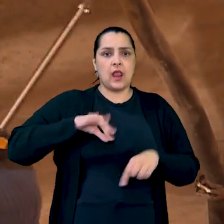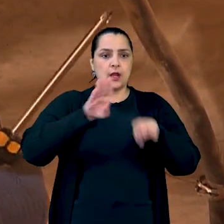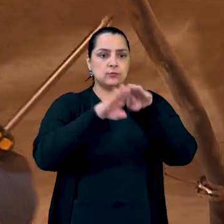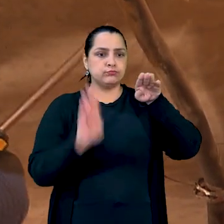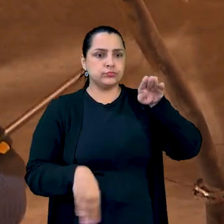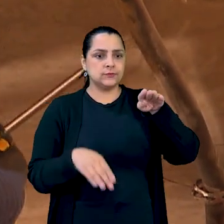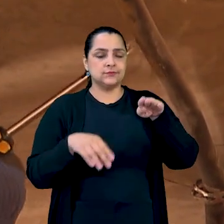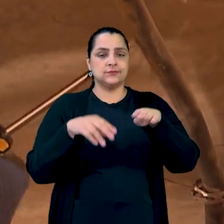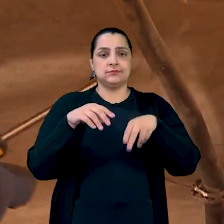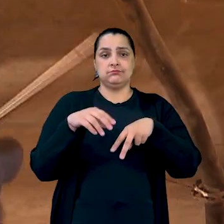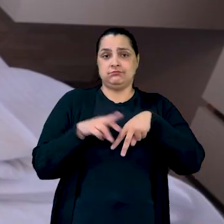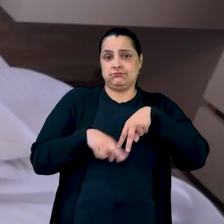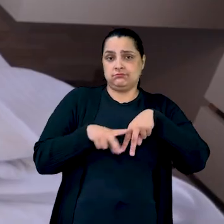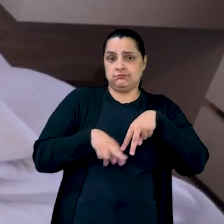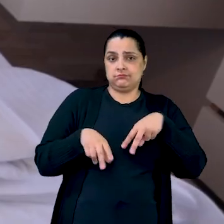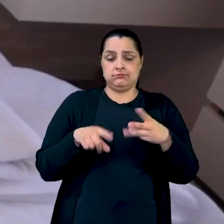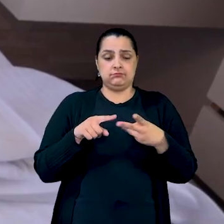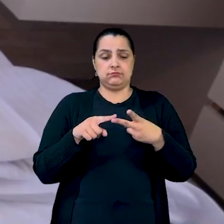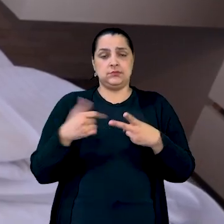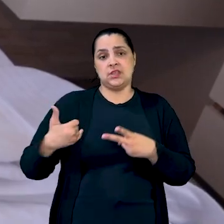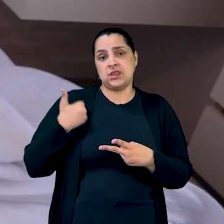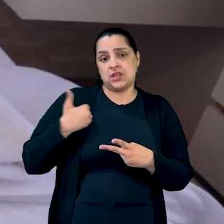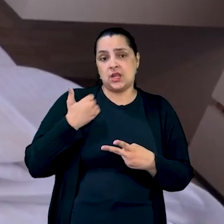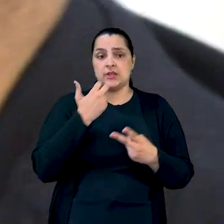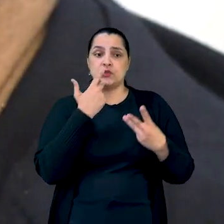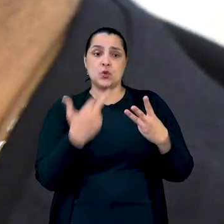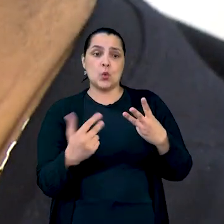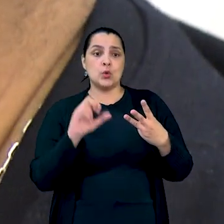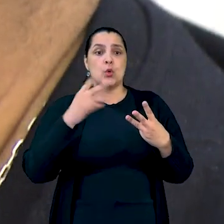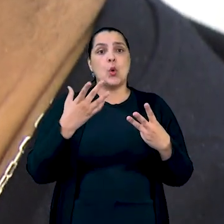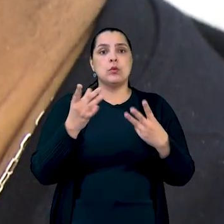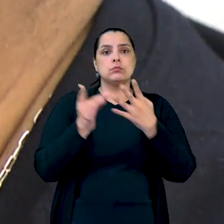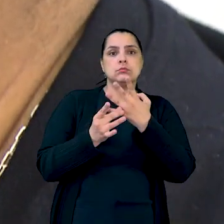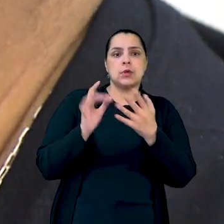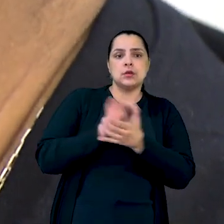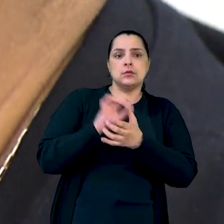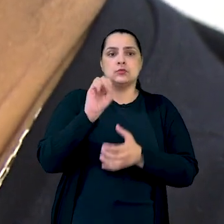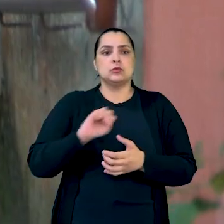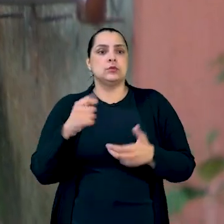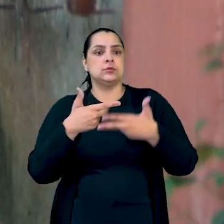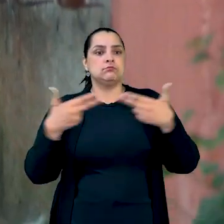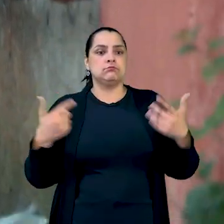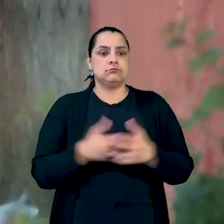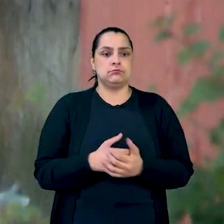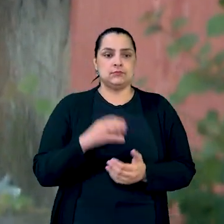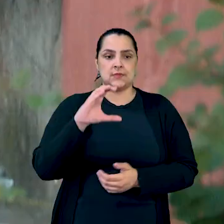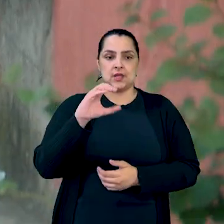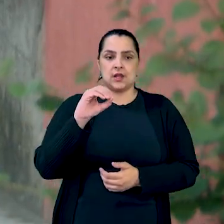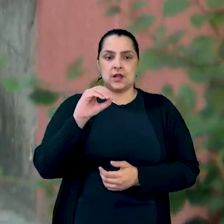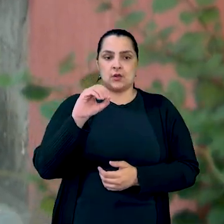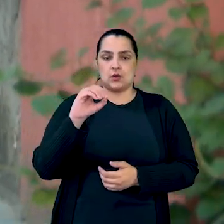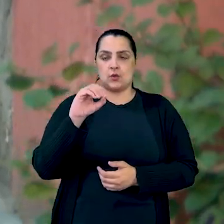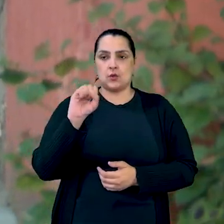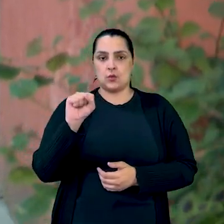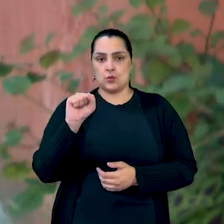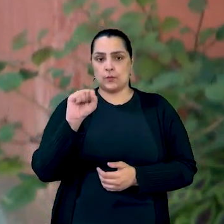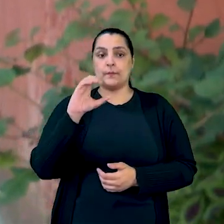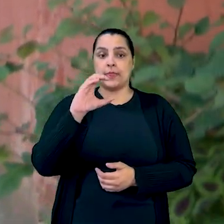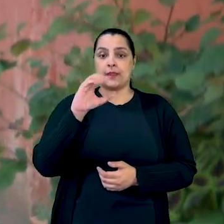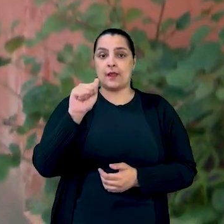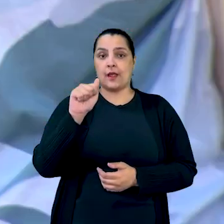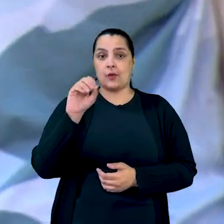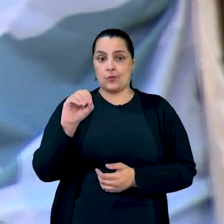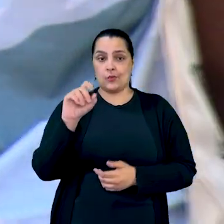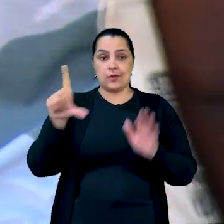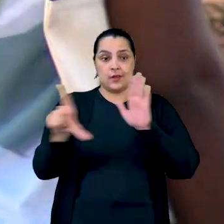diferença salarial por motivo de sexo, idade, cor ou estado civil. A Lei CAOC criminaliza o